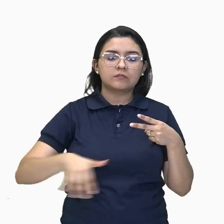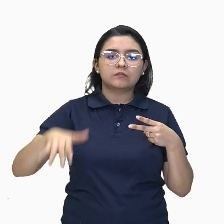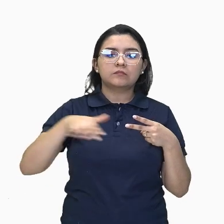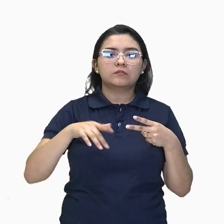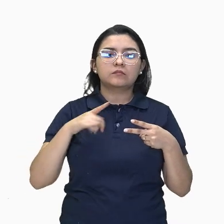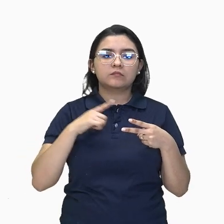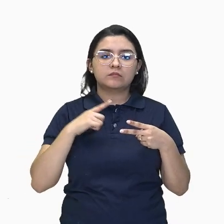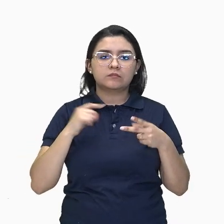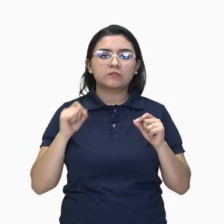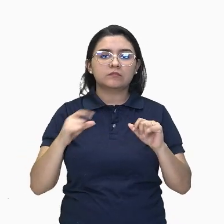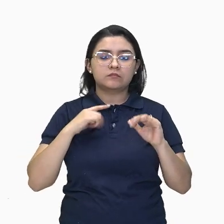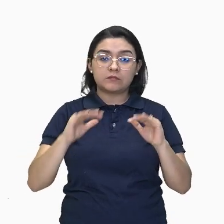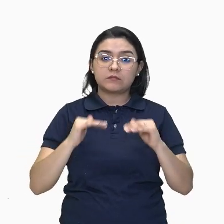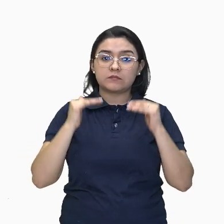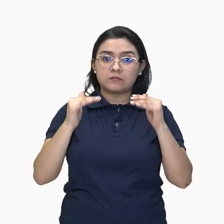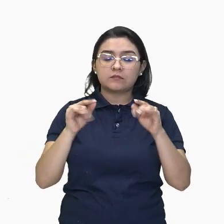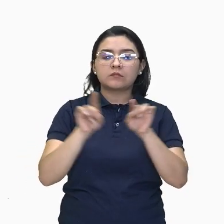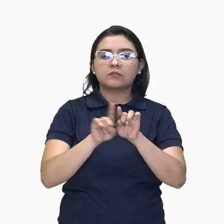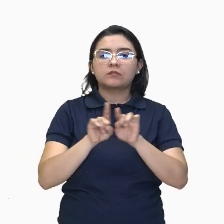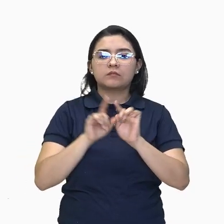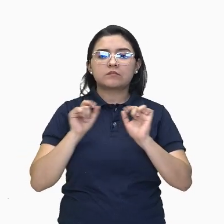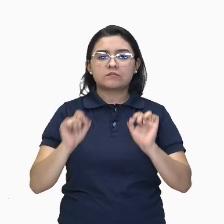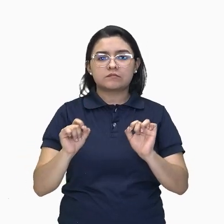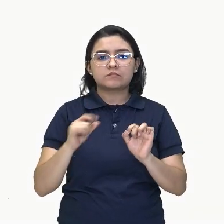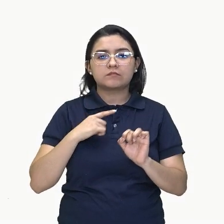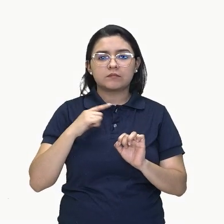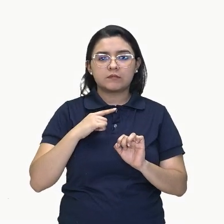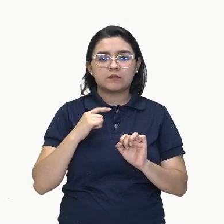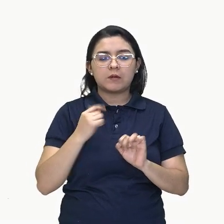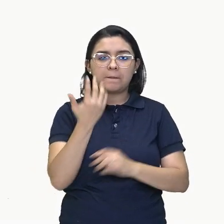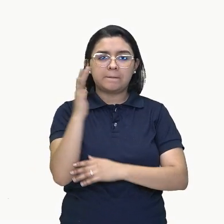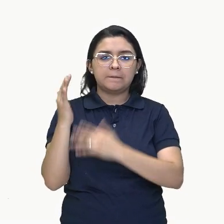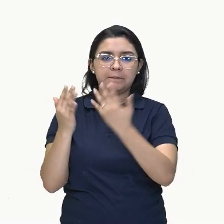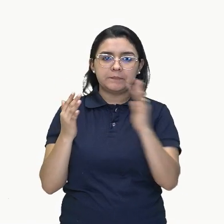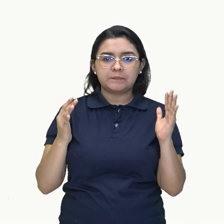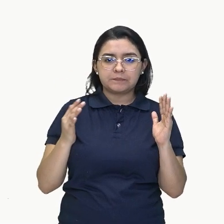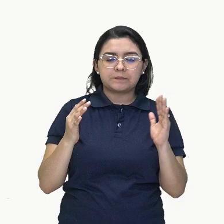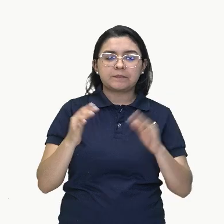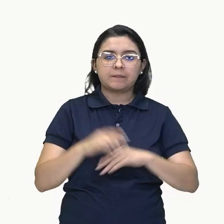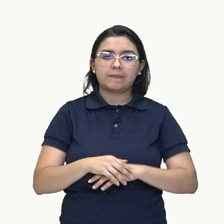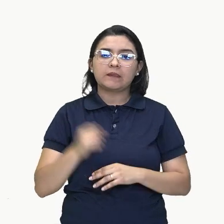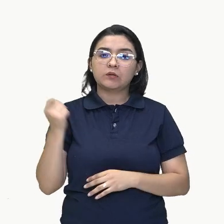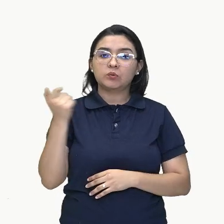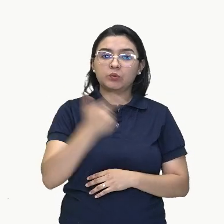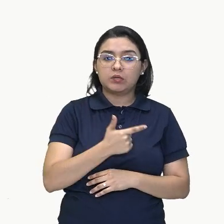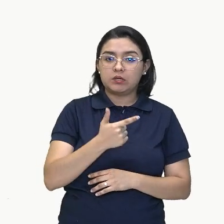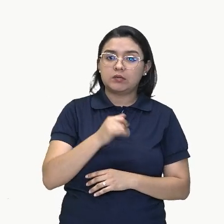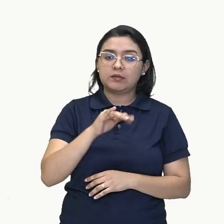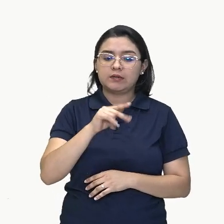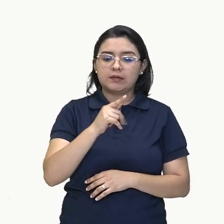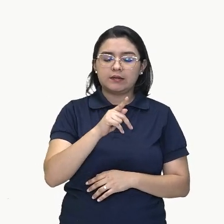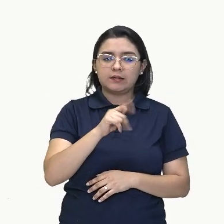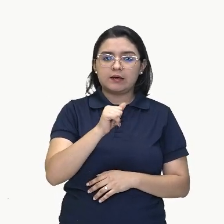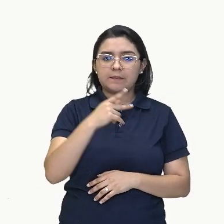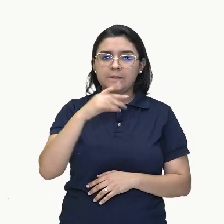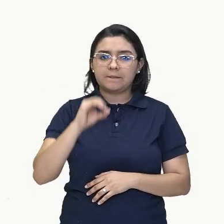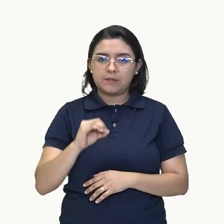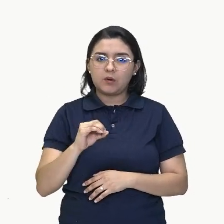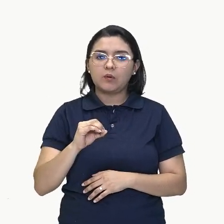áreas mais elevadas, que é a área de mata de igapó. Então, ela está ali, digamos que mais acima,